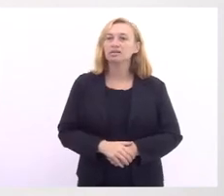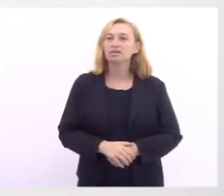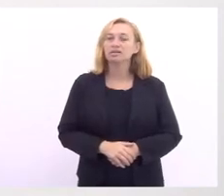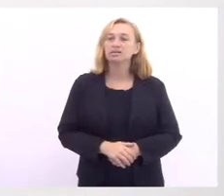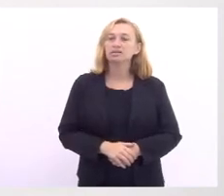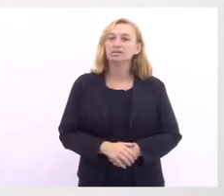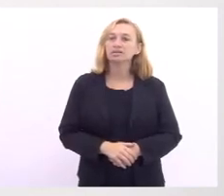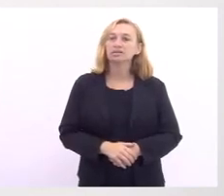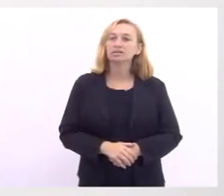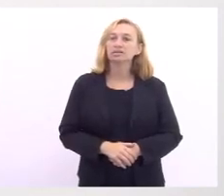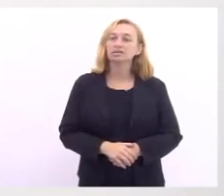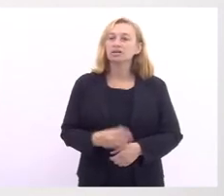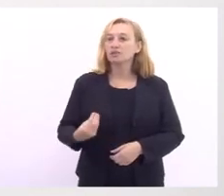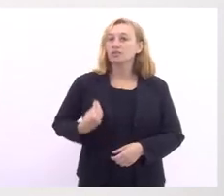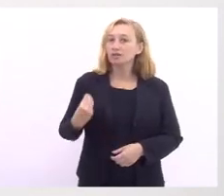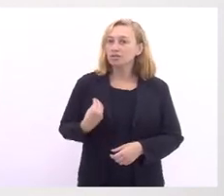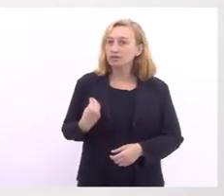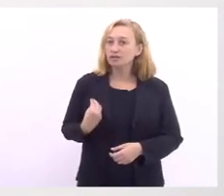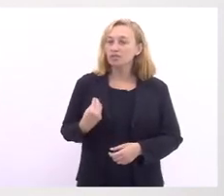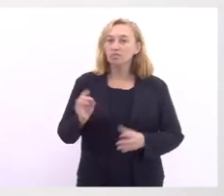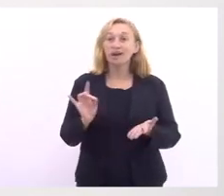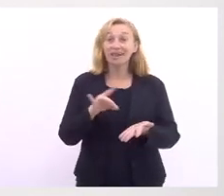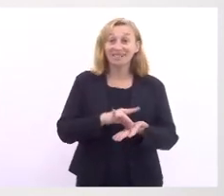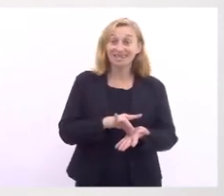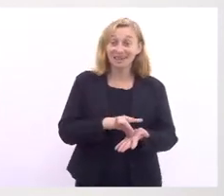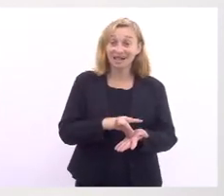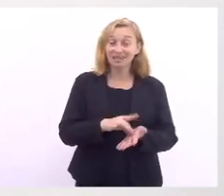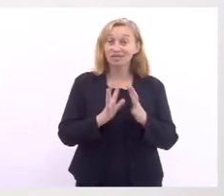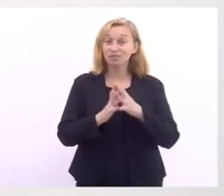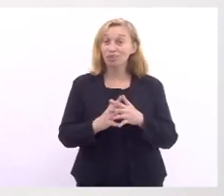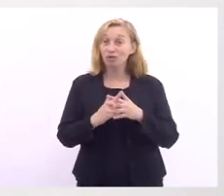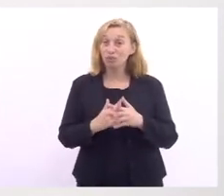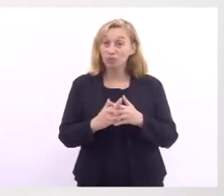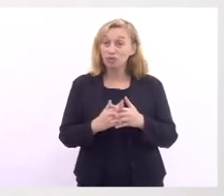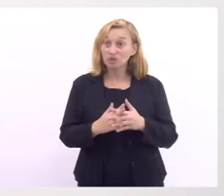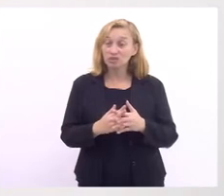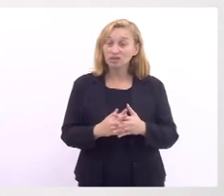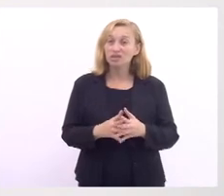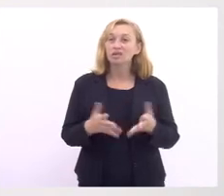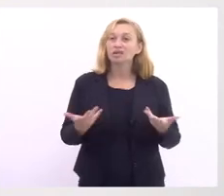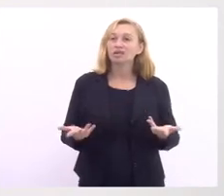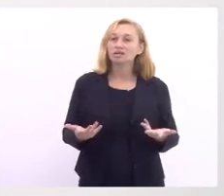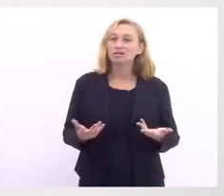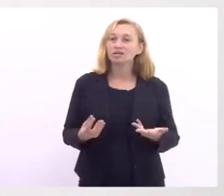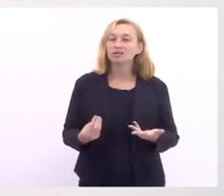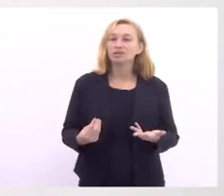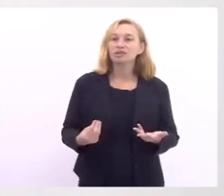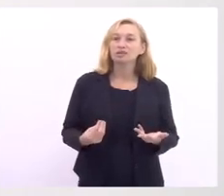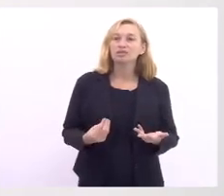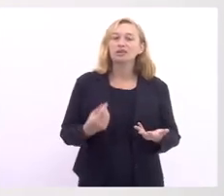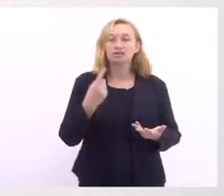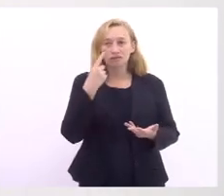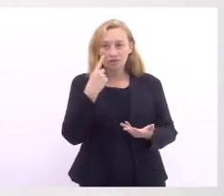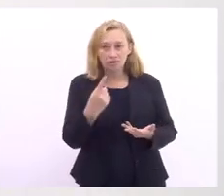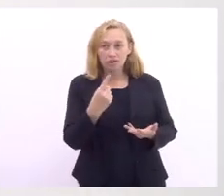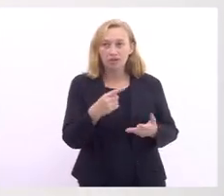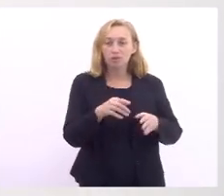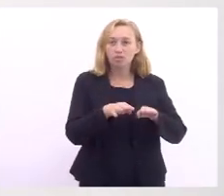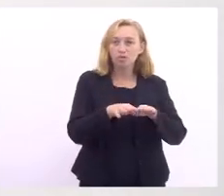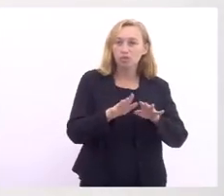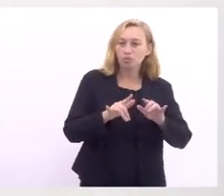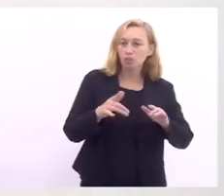a gente vive uma de uma a complexa e enfim a gente acaba tendo que conviver com tráfico com a